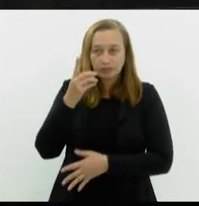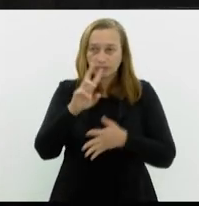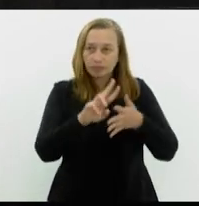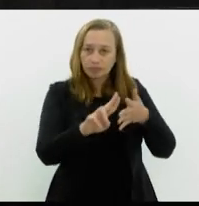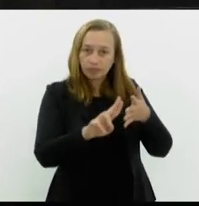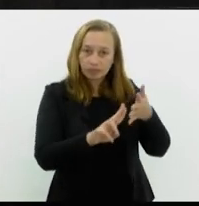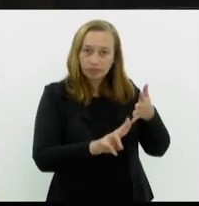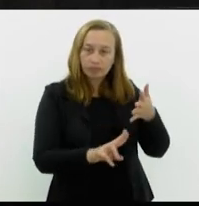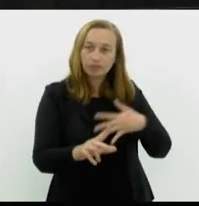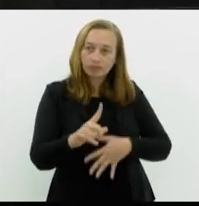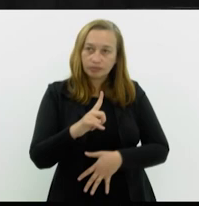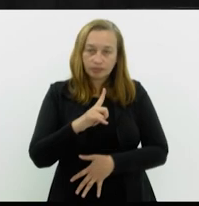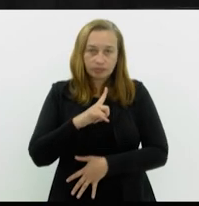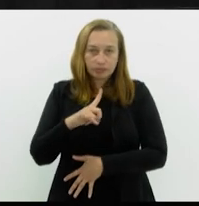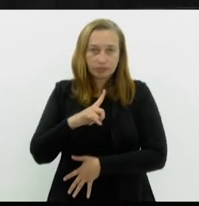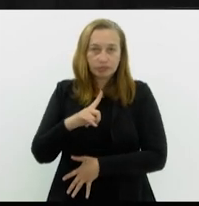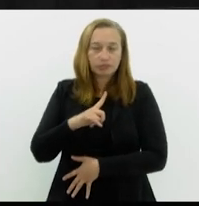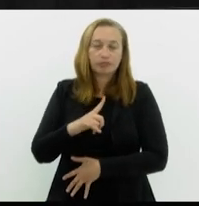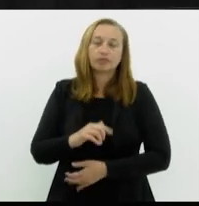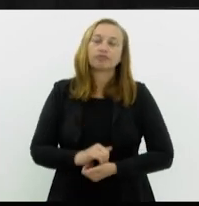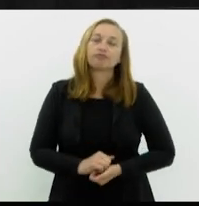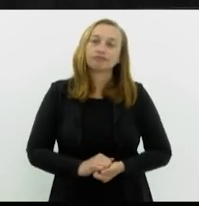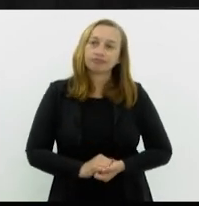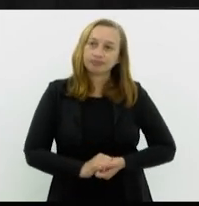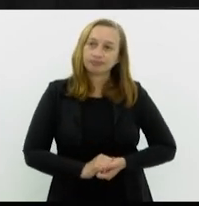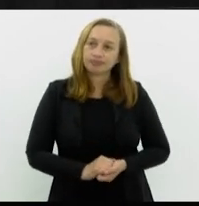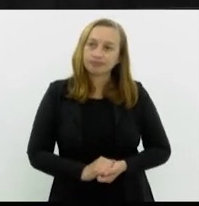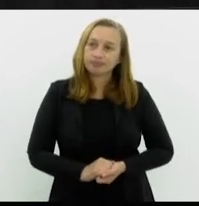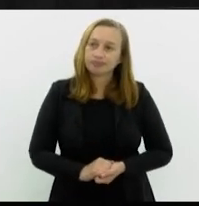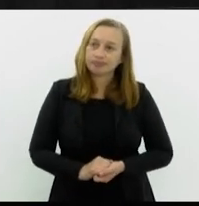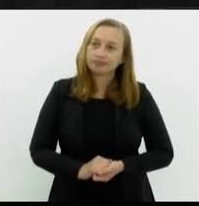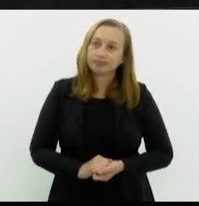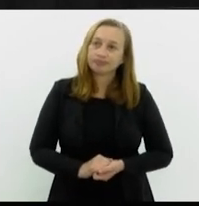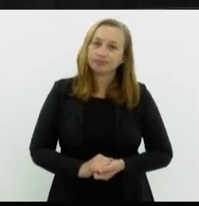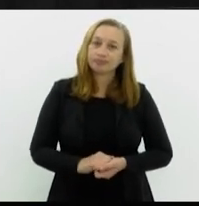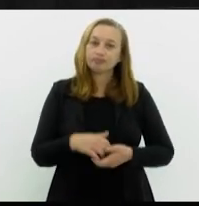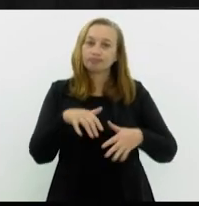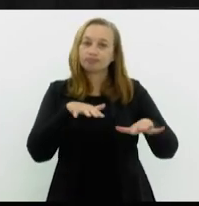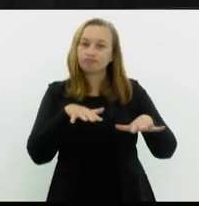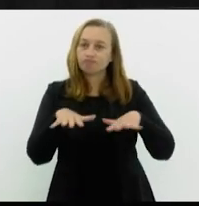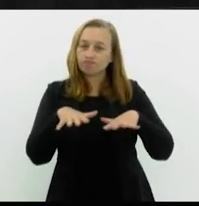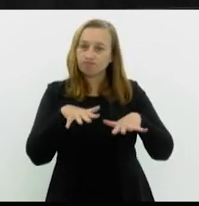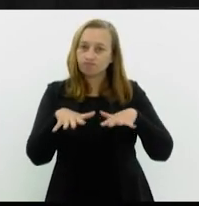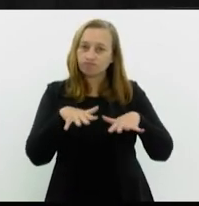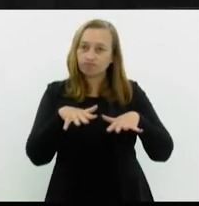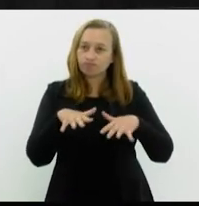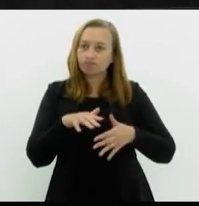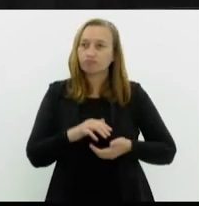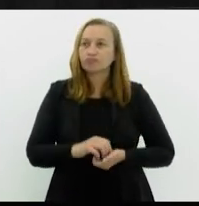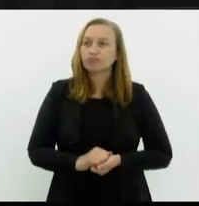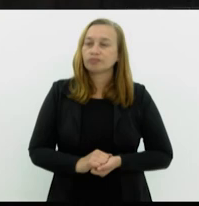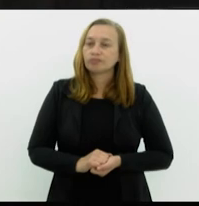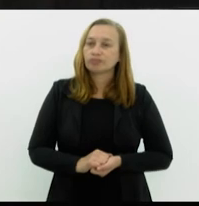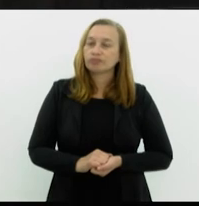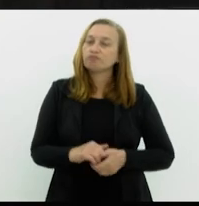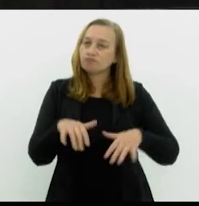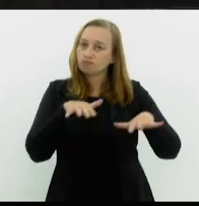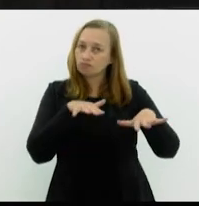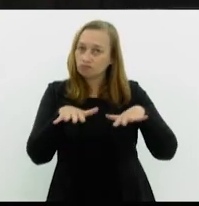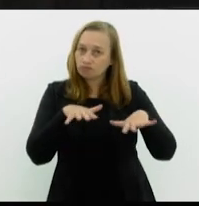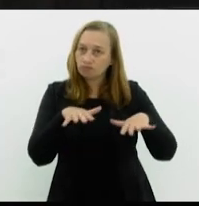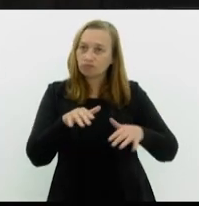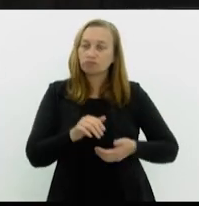aderiram positivamente a este movimento. Estou chamando de um